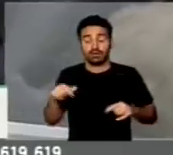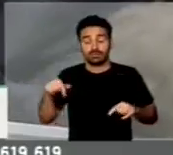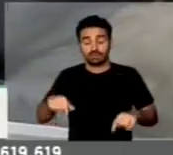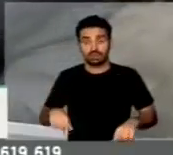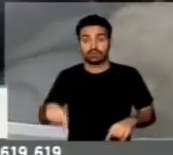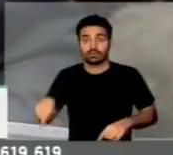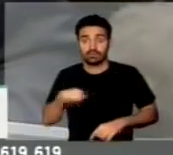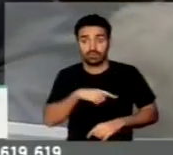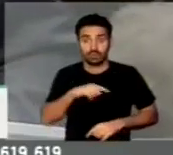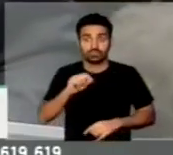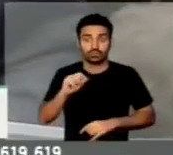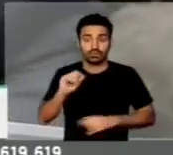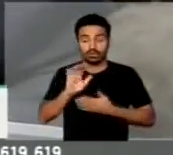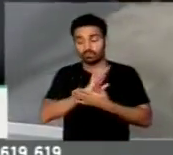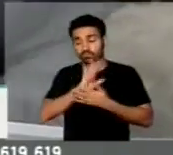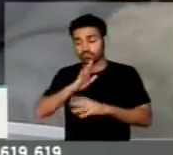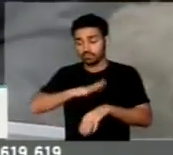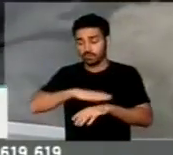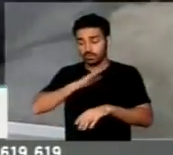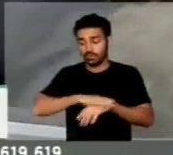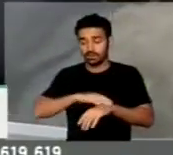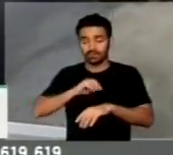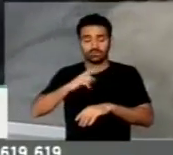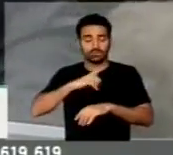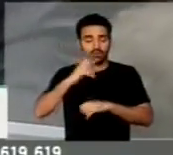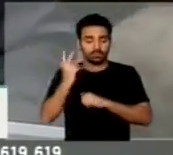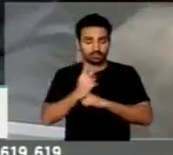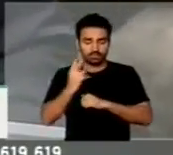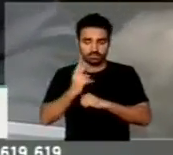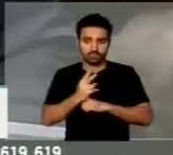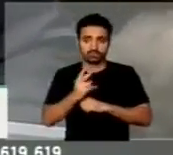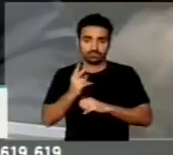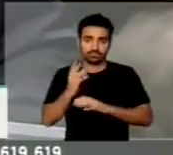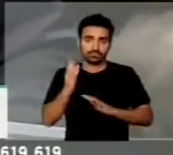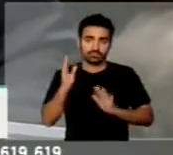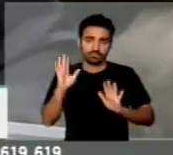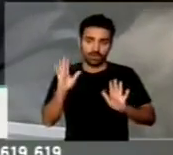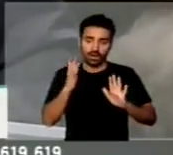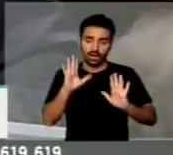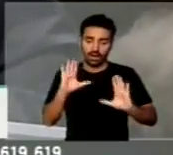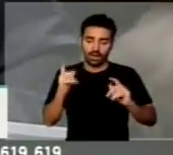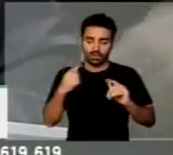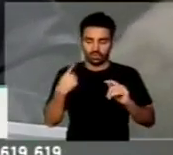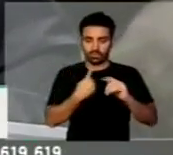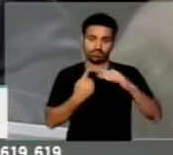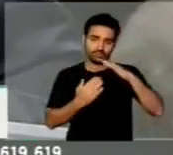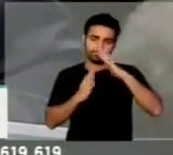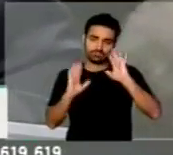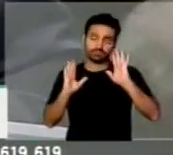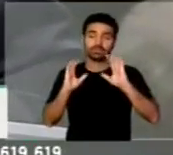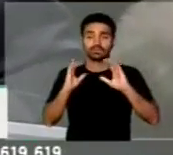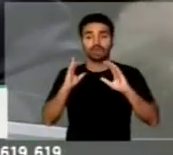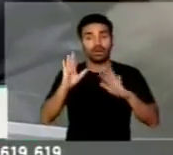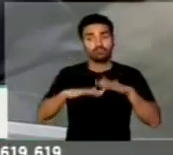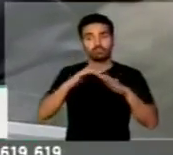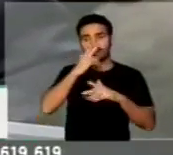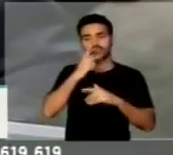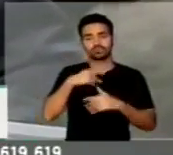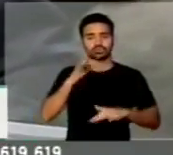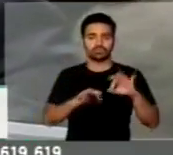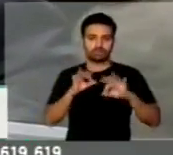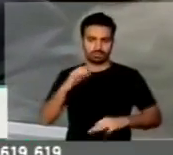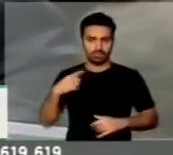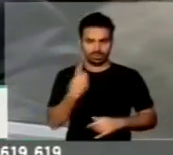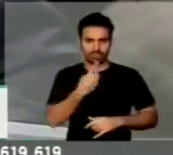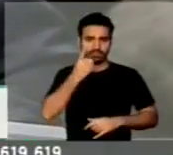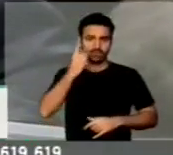somos, em alguns momentos, guardadas as nossas limitações, juízes de uma situação.